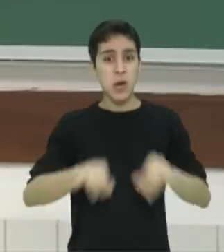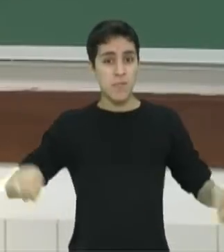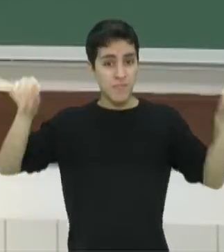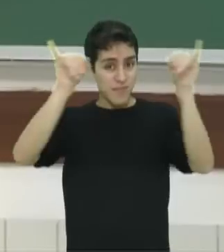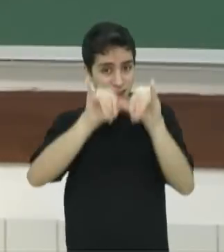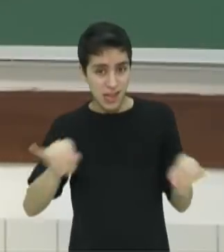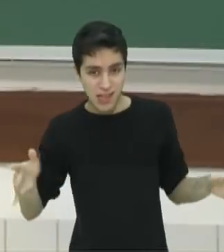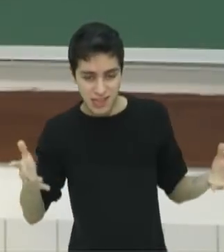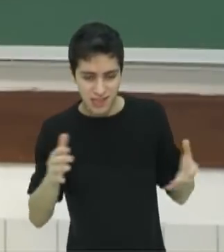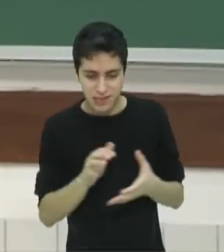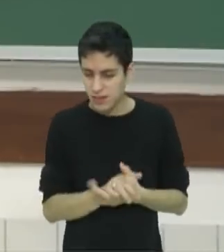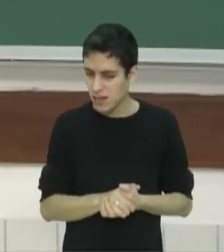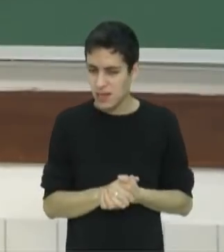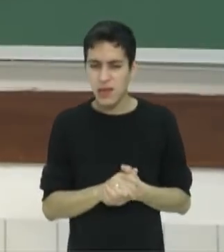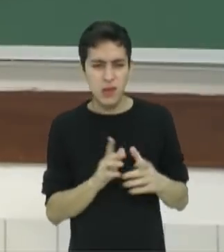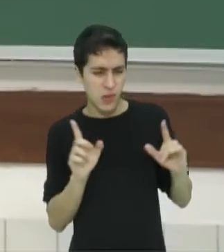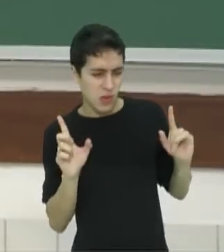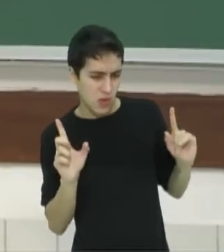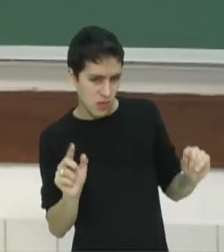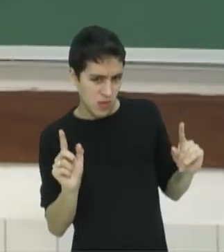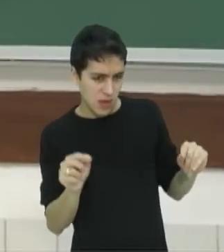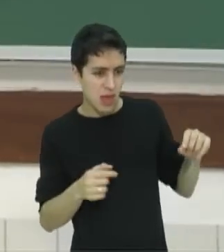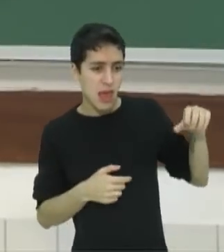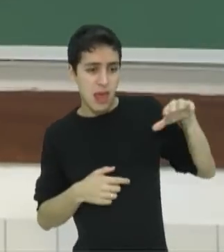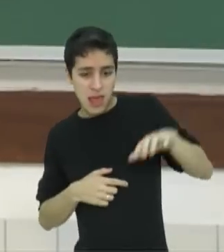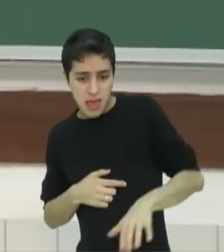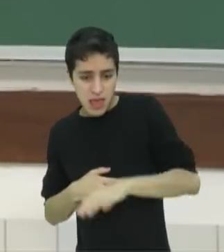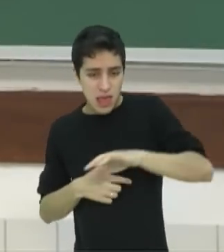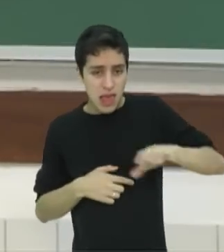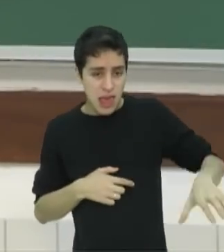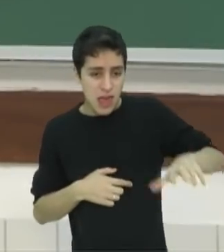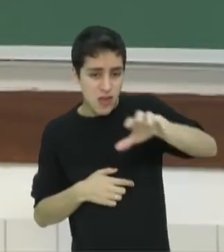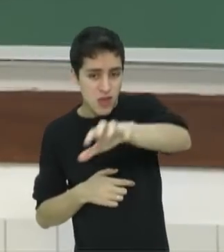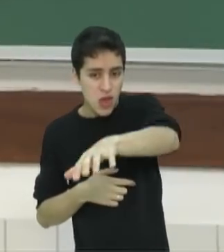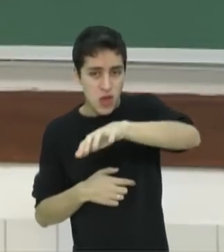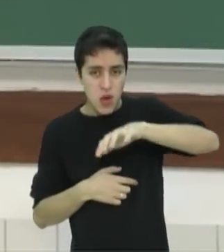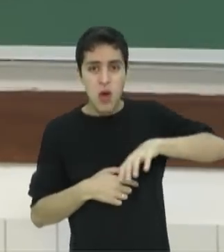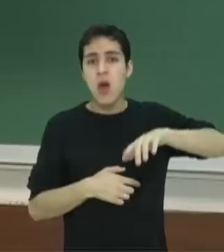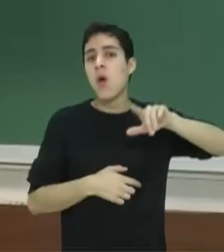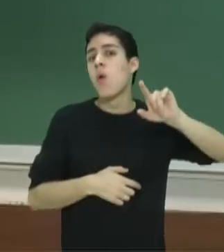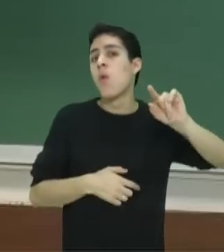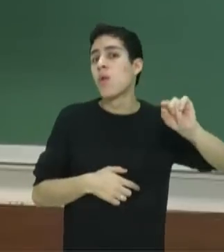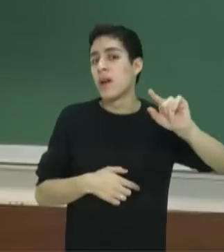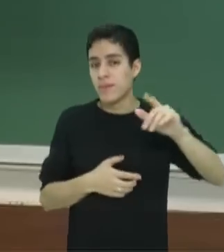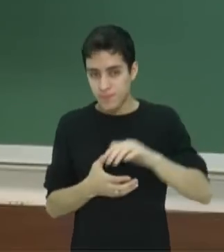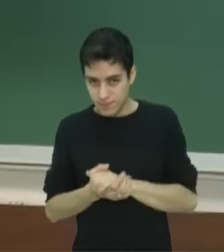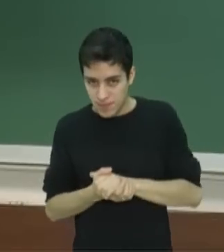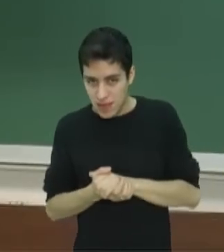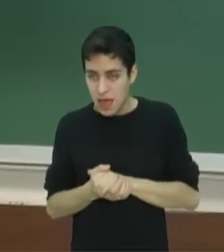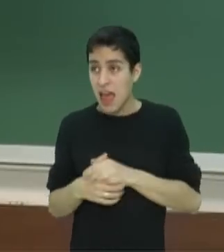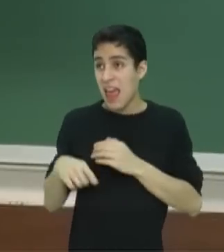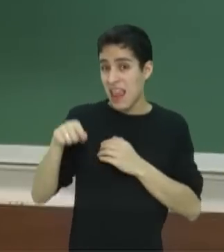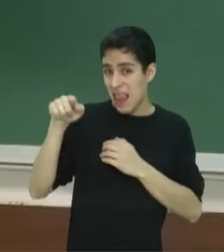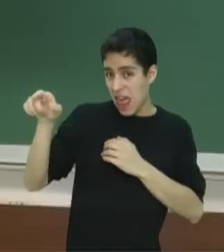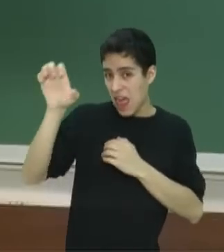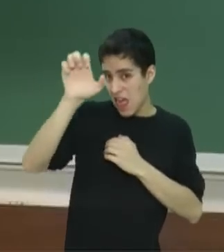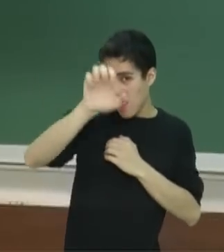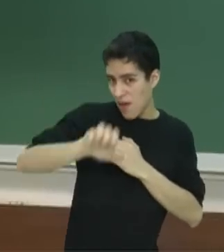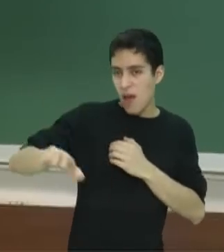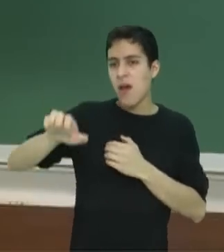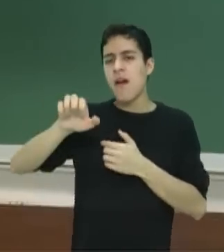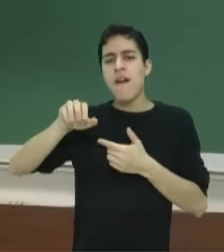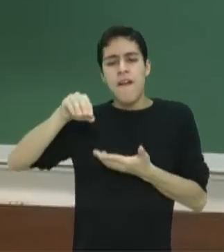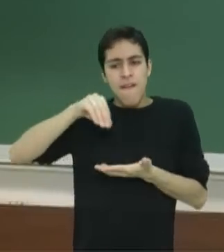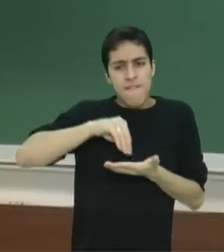além disso, nessas regiões, em algumas dessas regiões, estava tendo o quê? Falta de emprego,